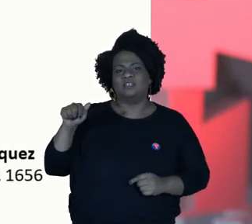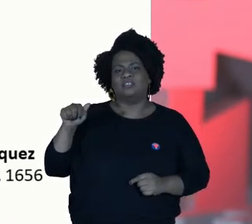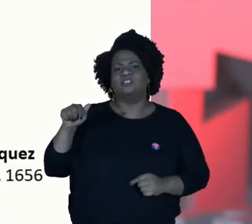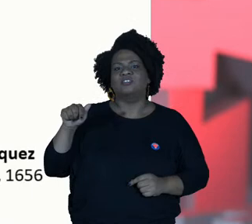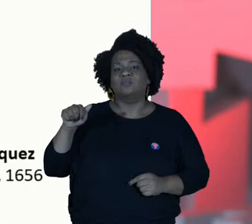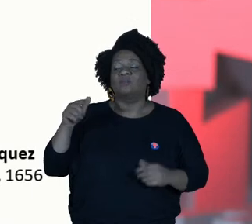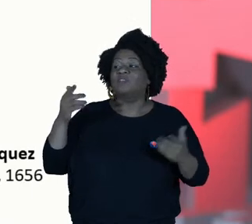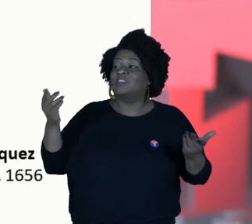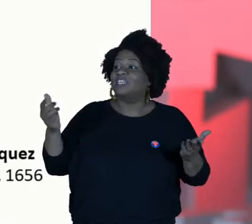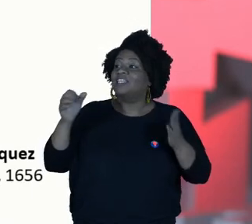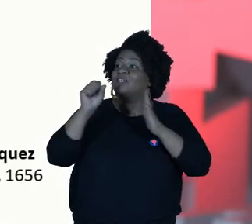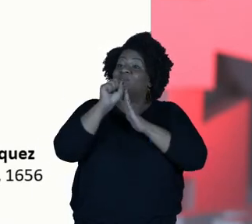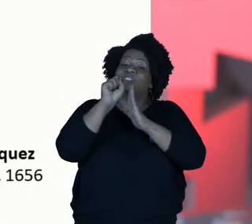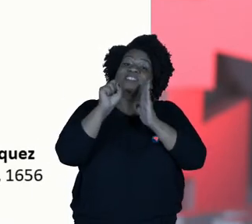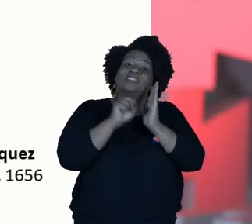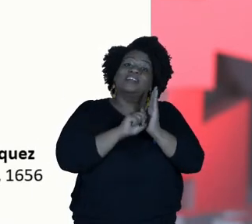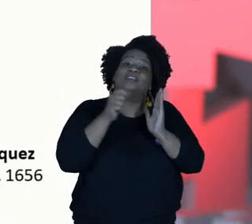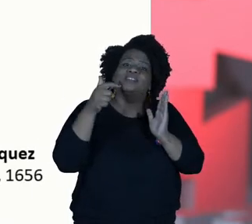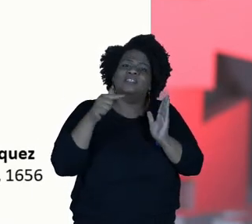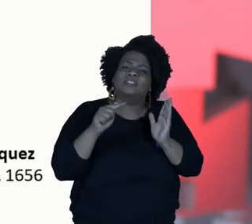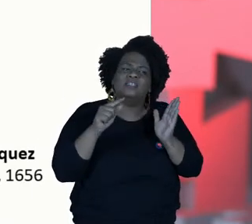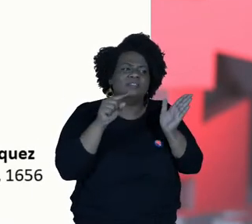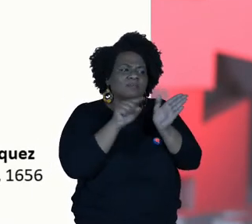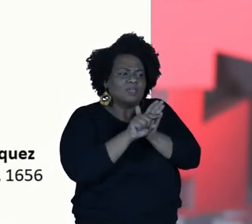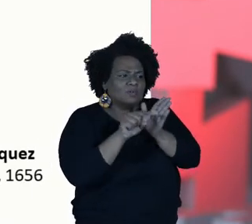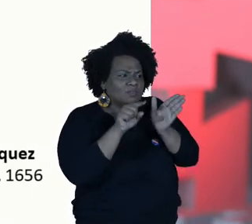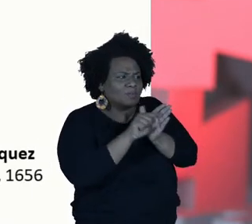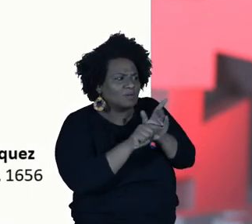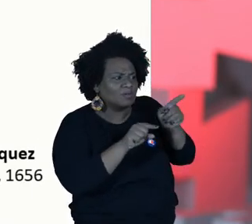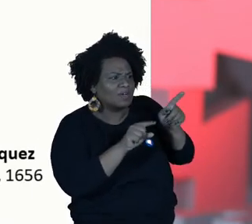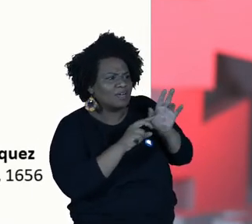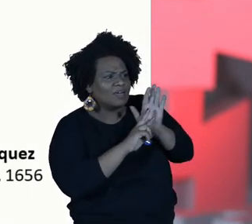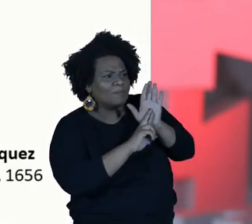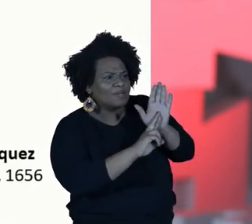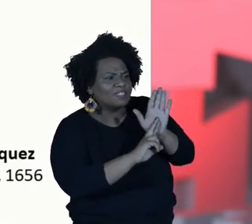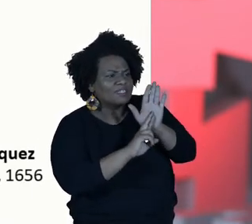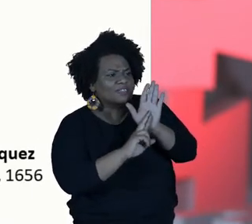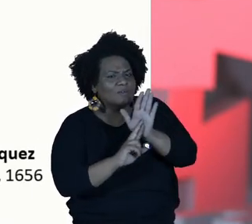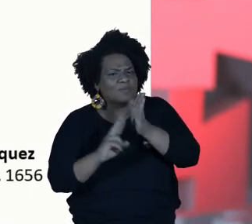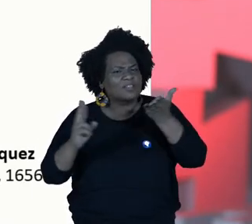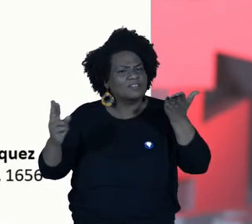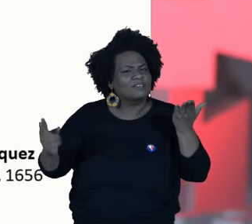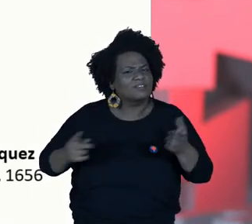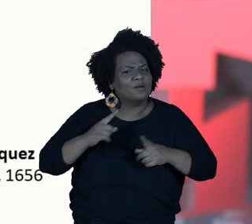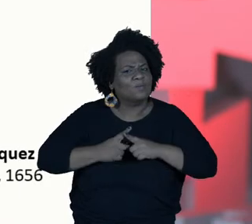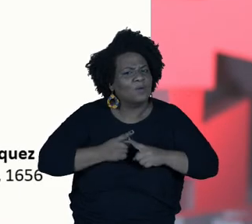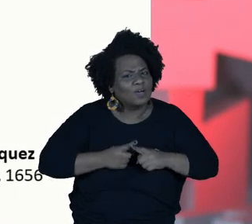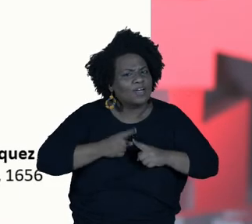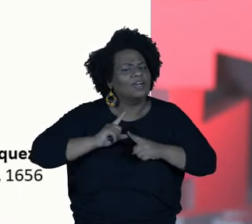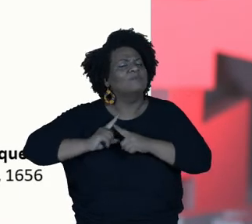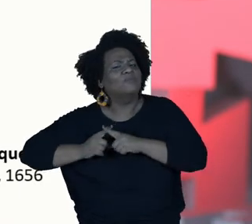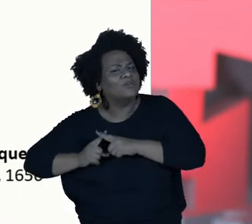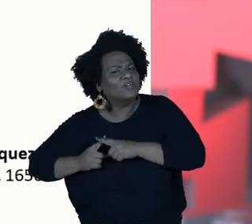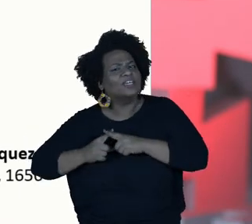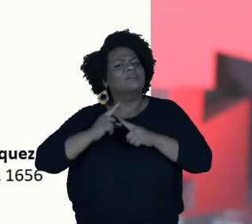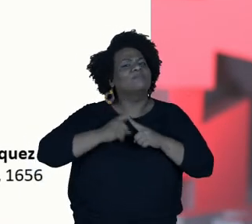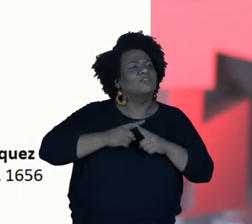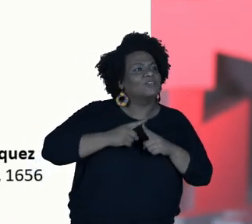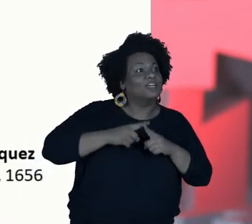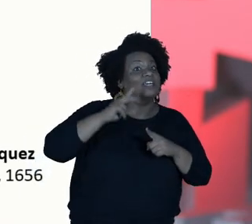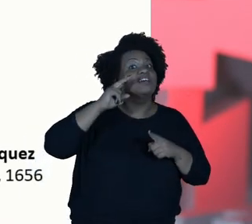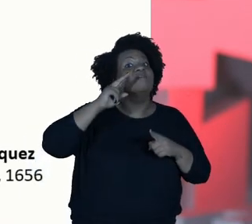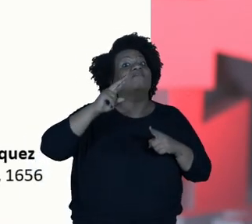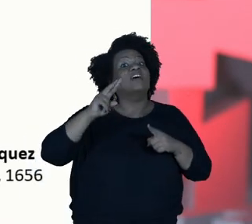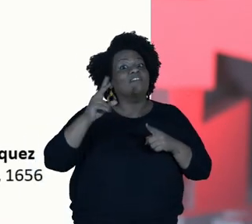século XVII questiona a própria representação. Coisa que a gente vai ver de forma mais contundente na